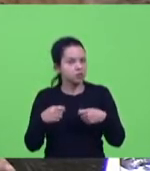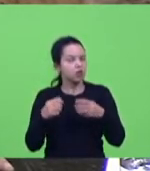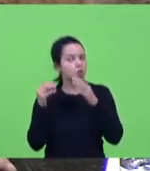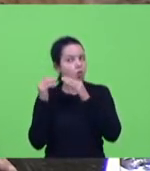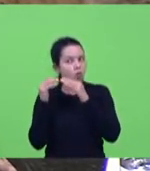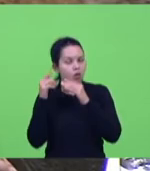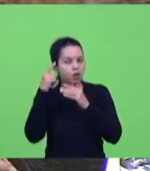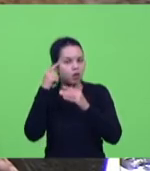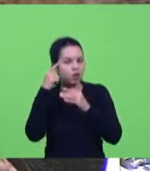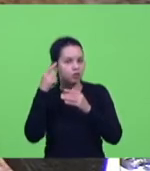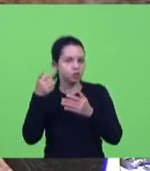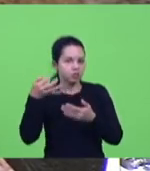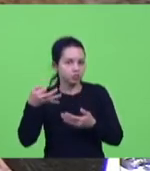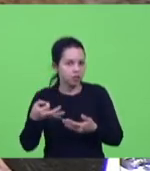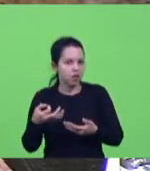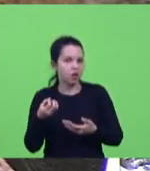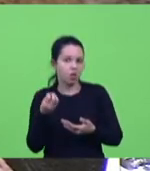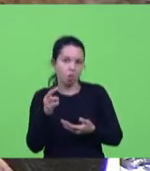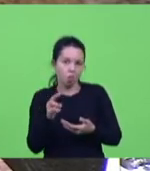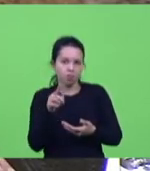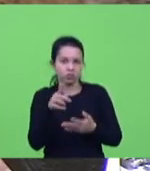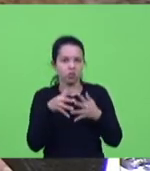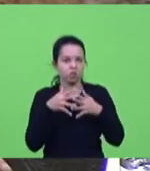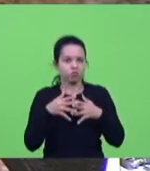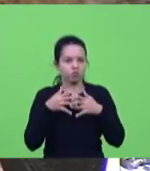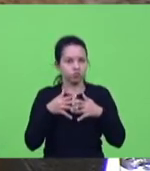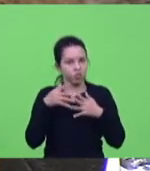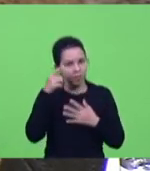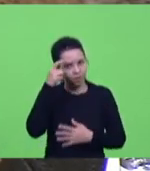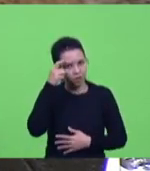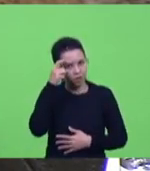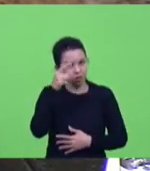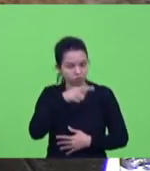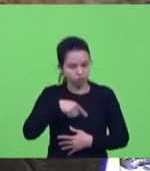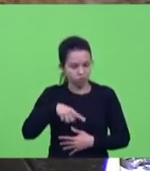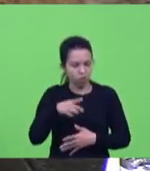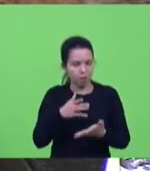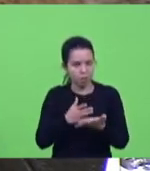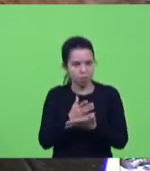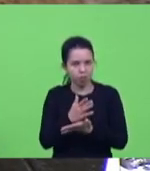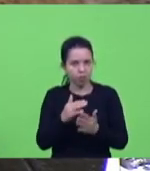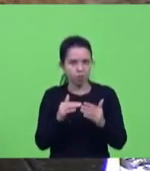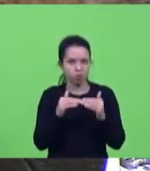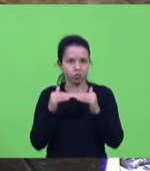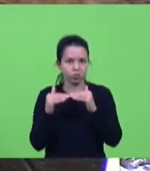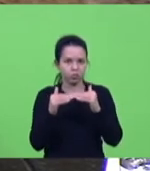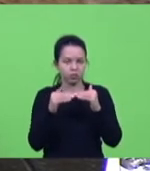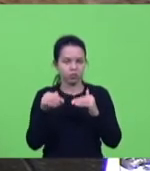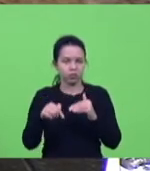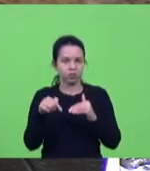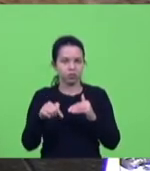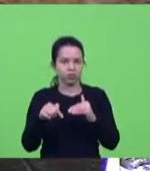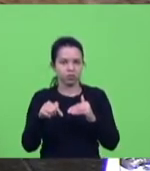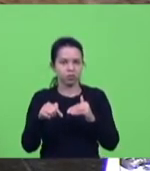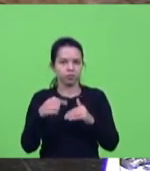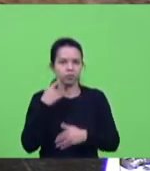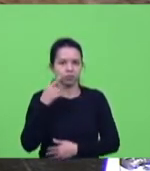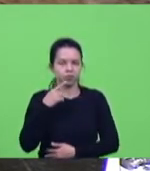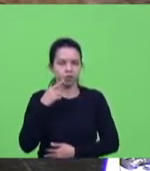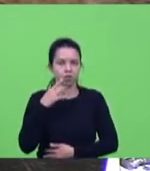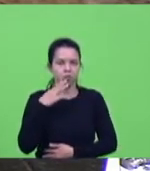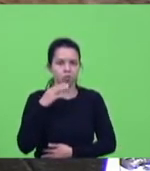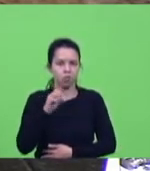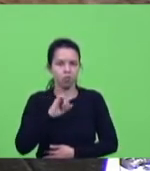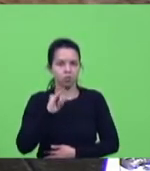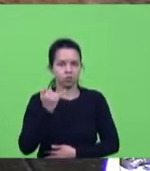de confusão mental. Nós aprovamos por unanimidade aqui, deputado Bruno, deputado Jessé, a minha indicação ao